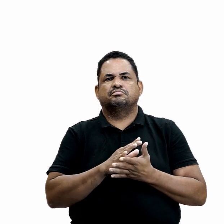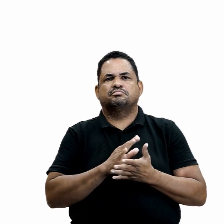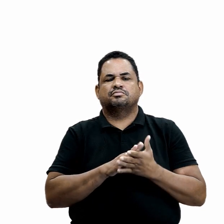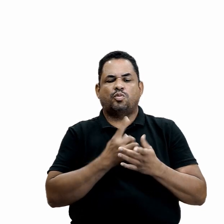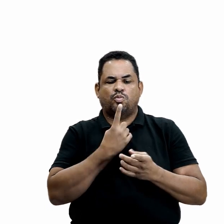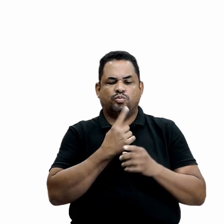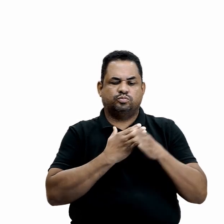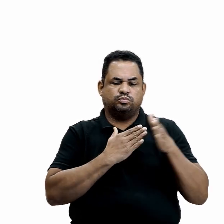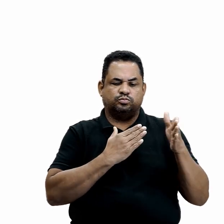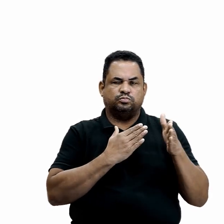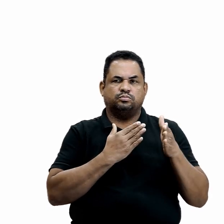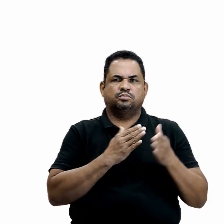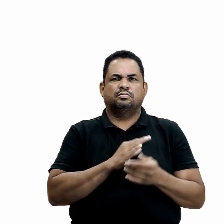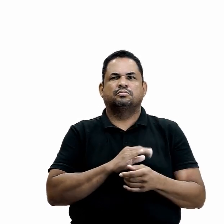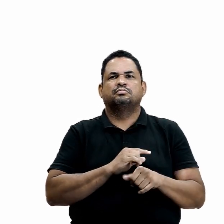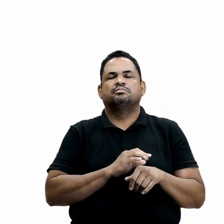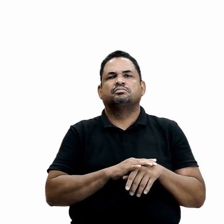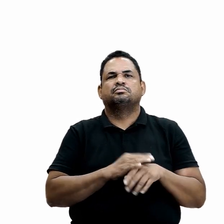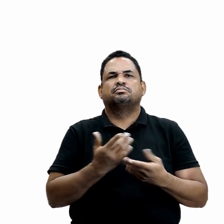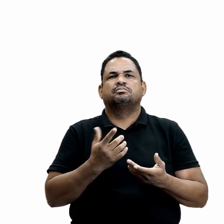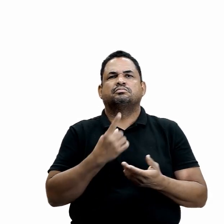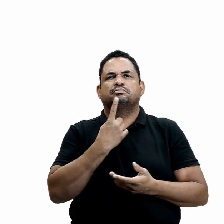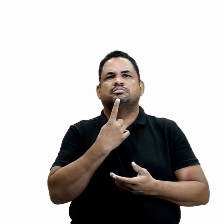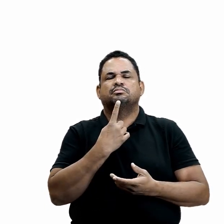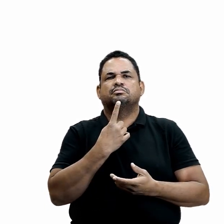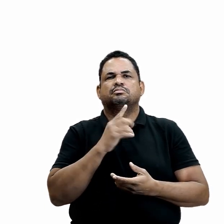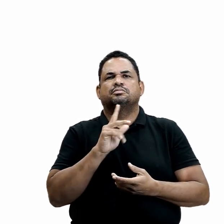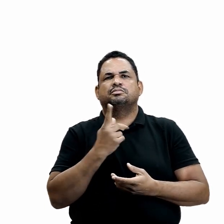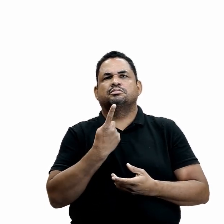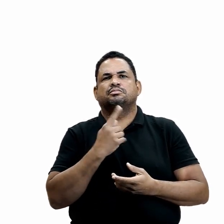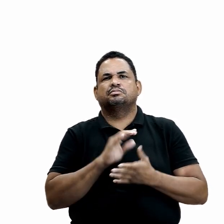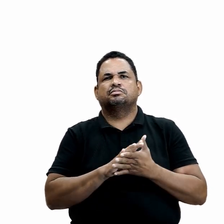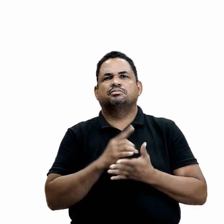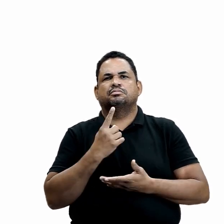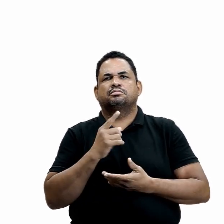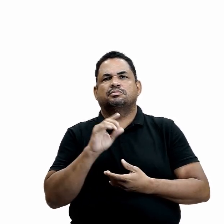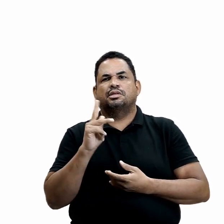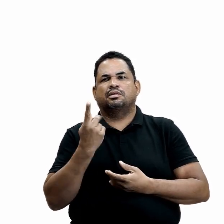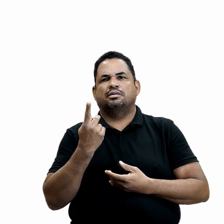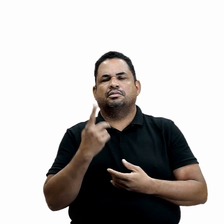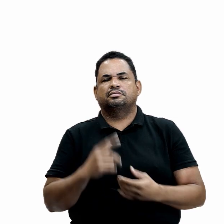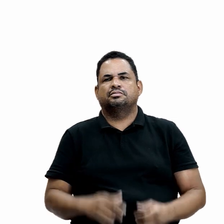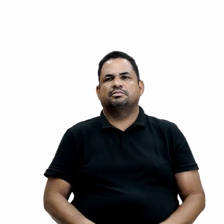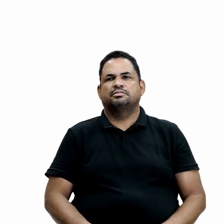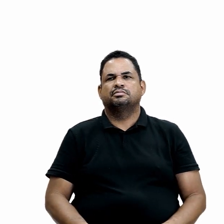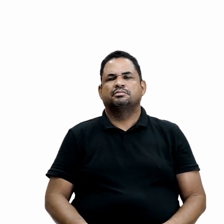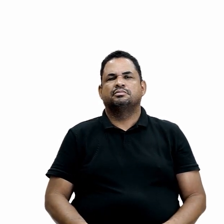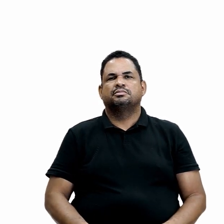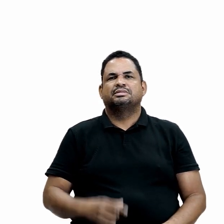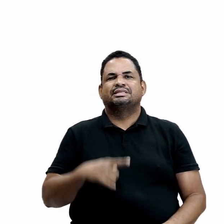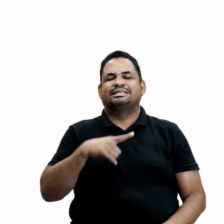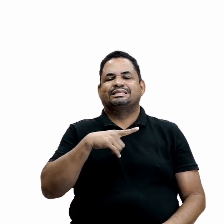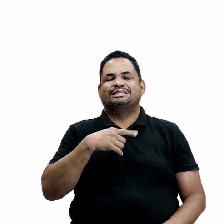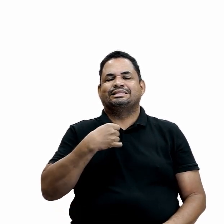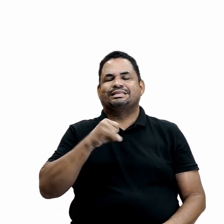esquerda, ok? Então, um H ou apenas H. Se eu tiver dois átomos de